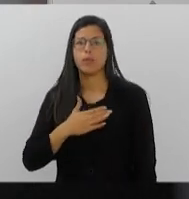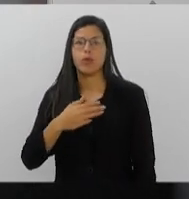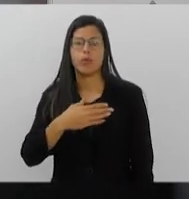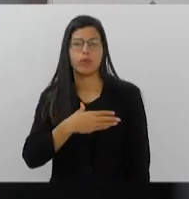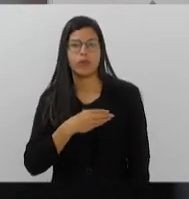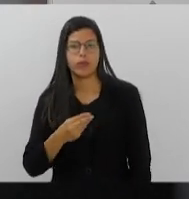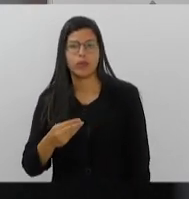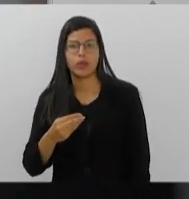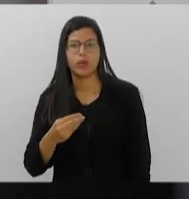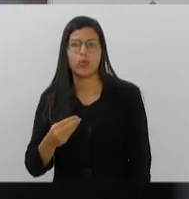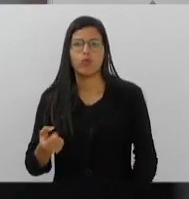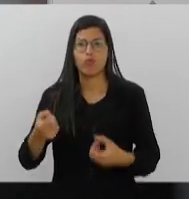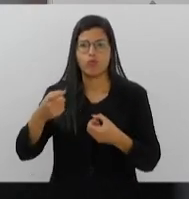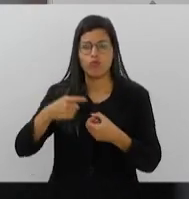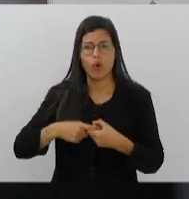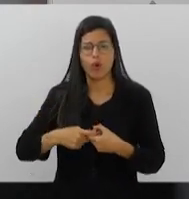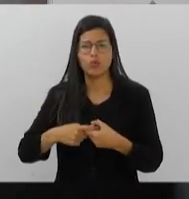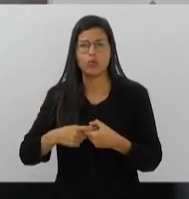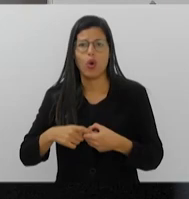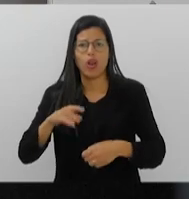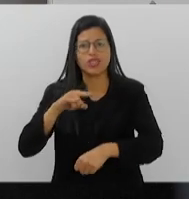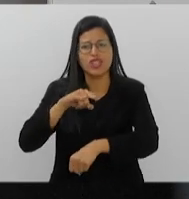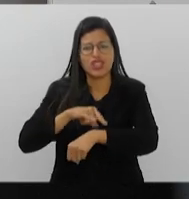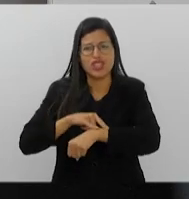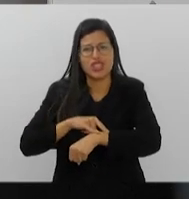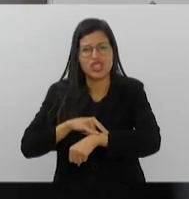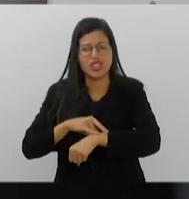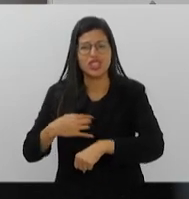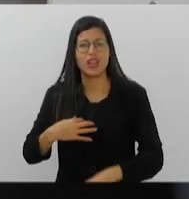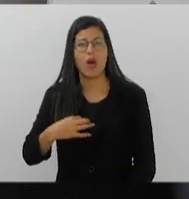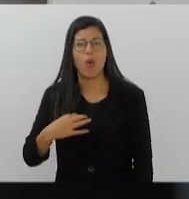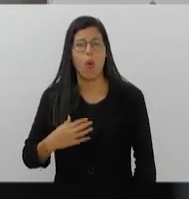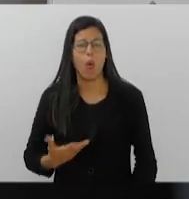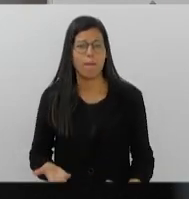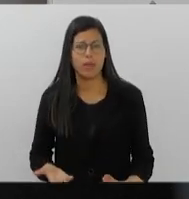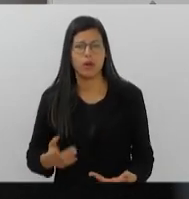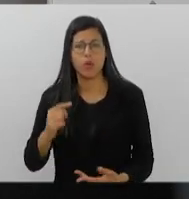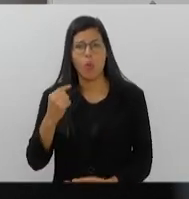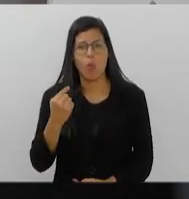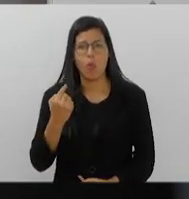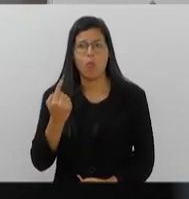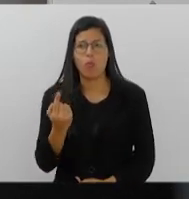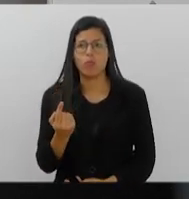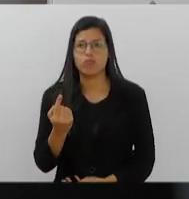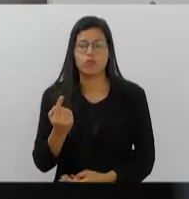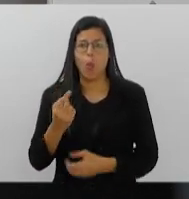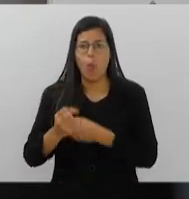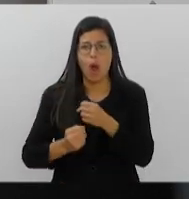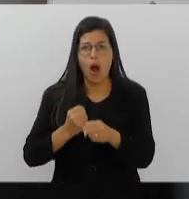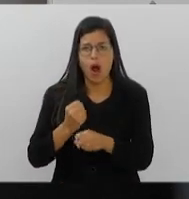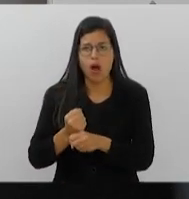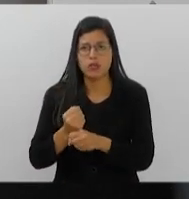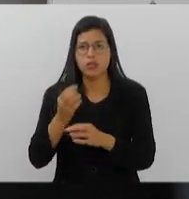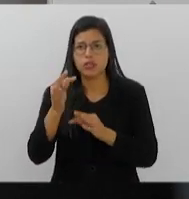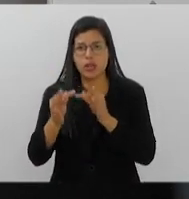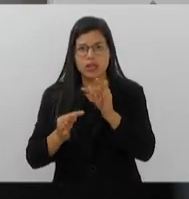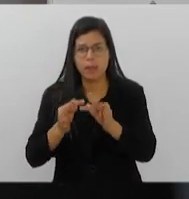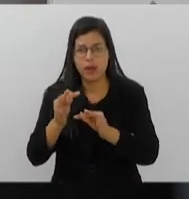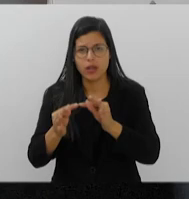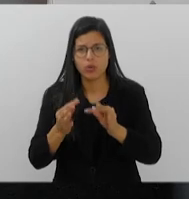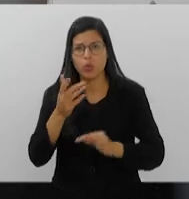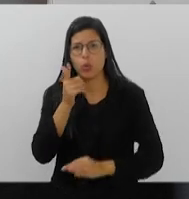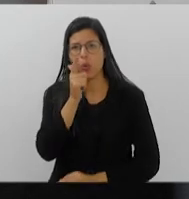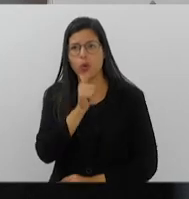xixi na roupa. Depois de 1, 2 anos de tratamento, o pai consegue desfraldar um filho de